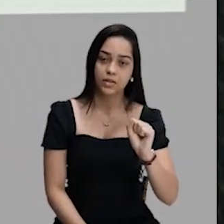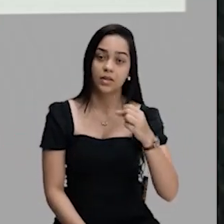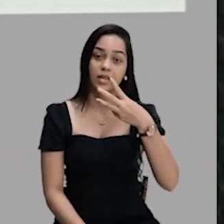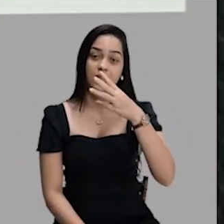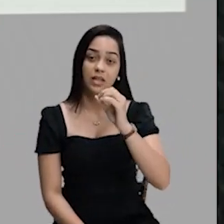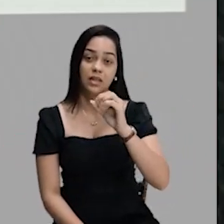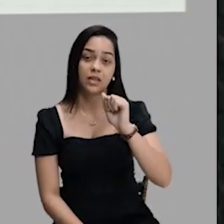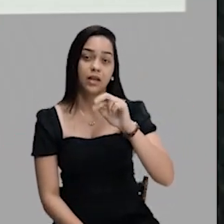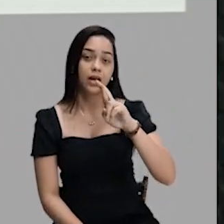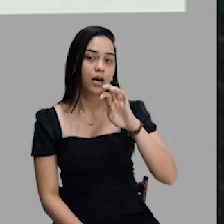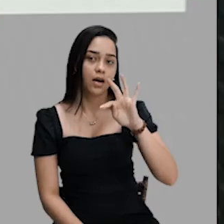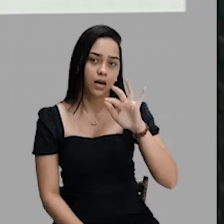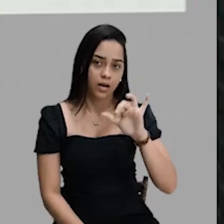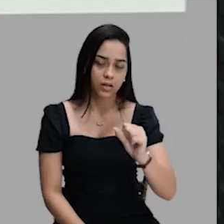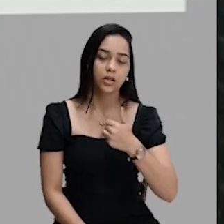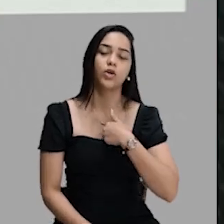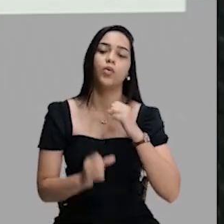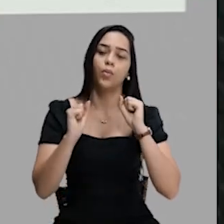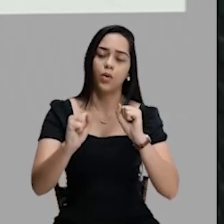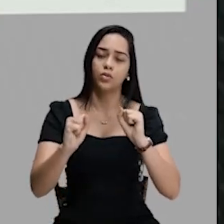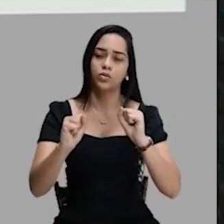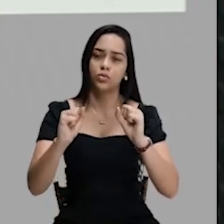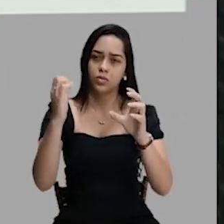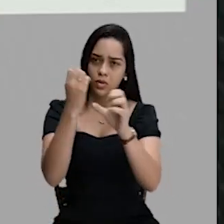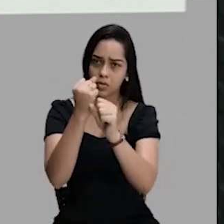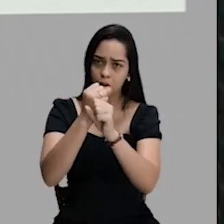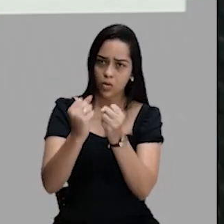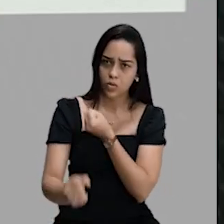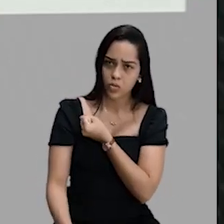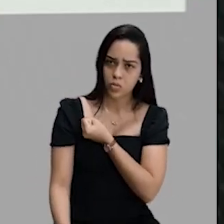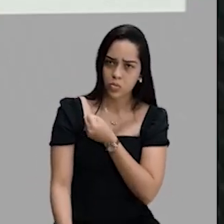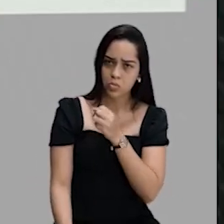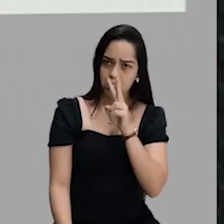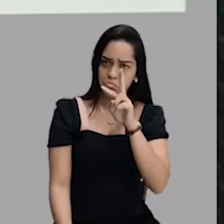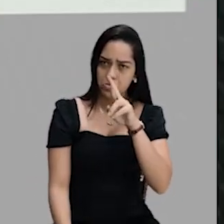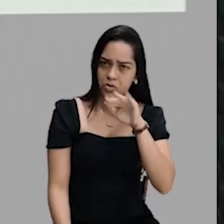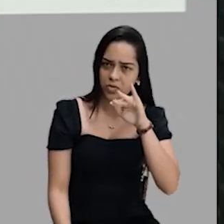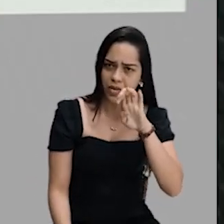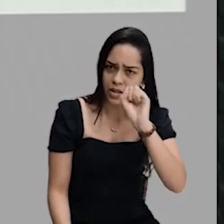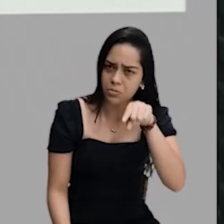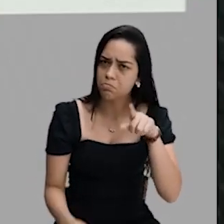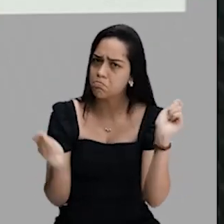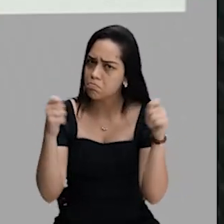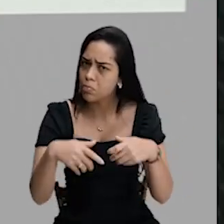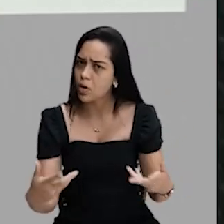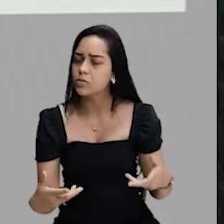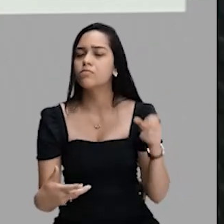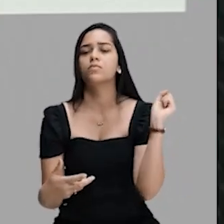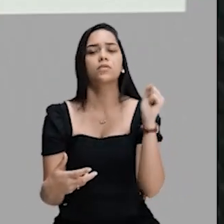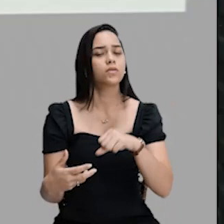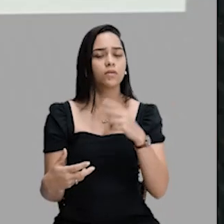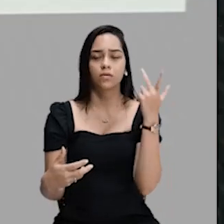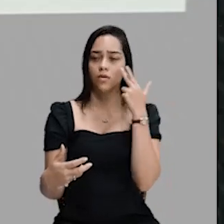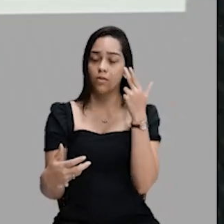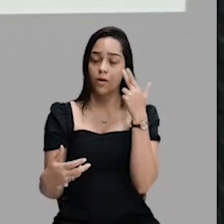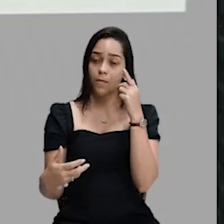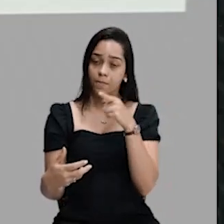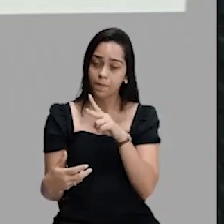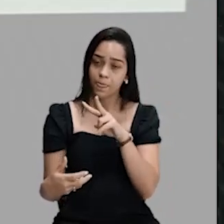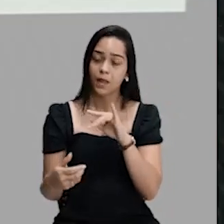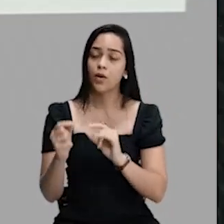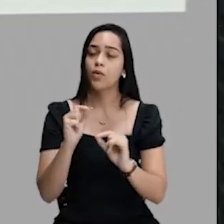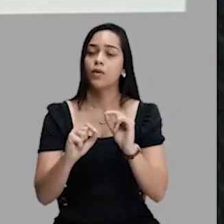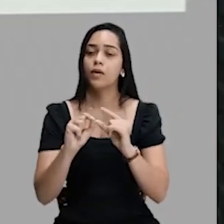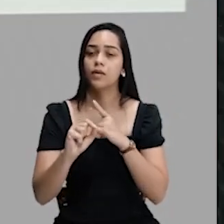30 arestas, eu posso calcular o número de vértices? Será que eu consigo fazer isso? Tranquilamente, né, galera? Tá? Então, você vem aqui,